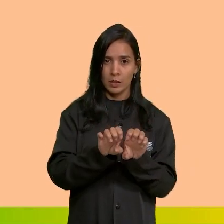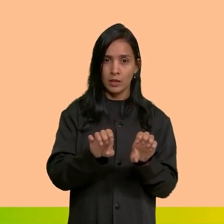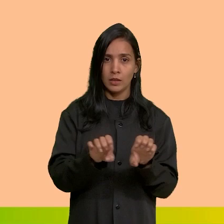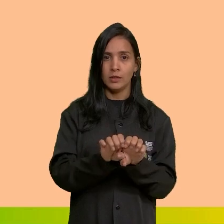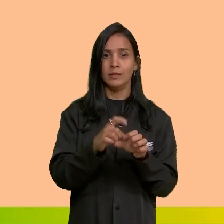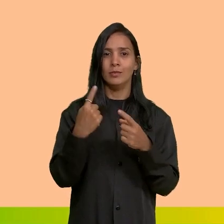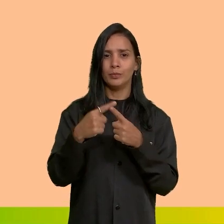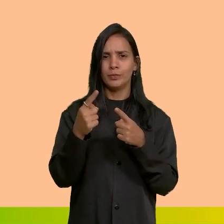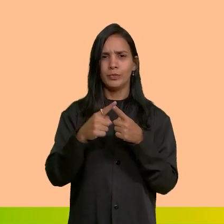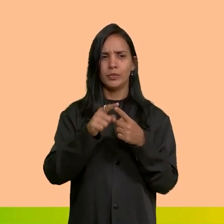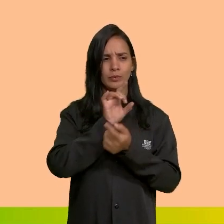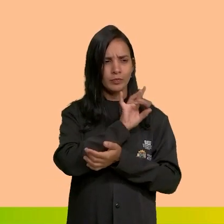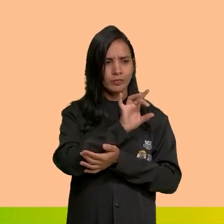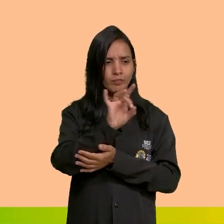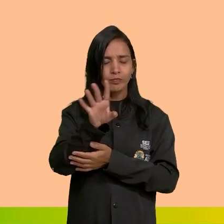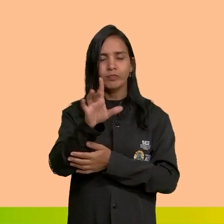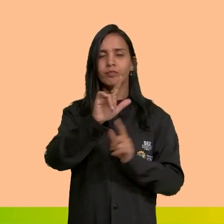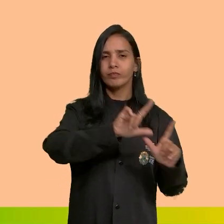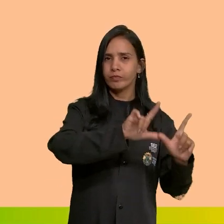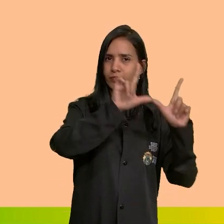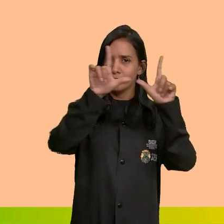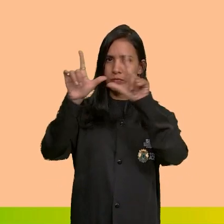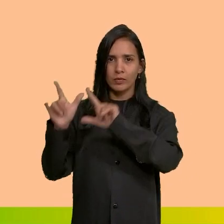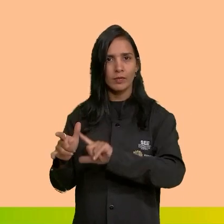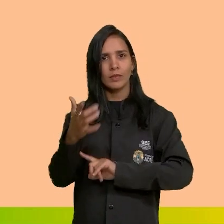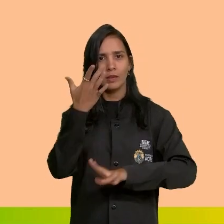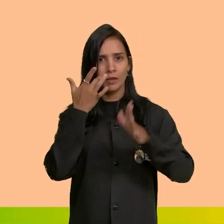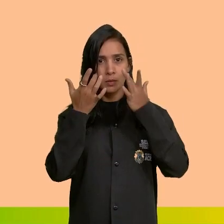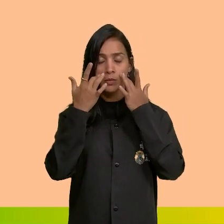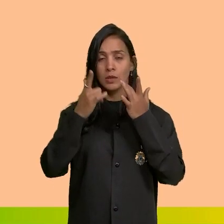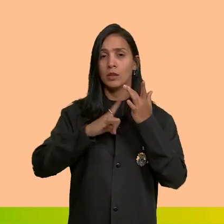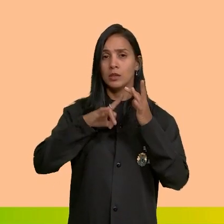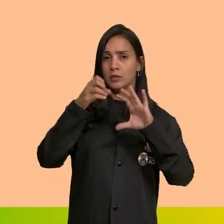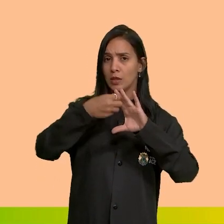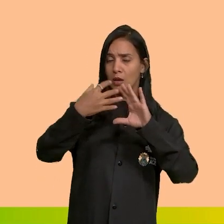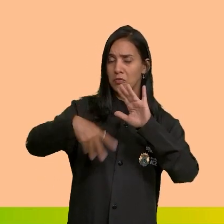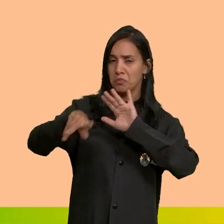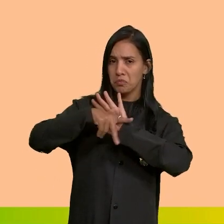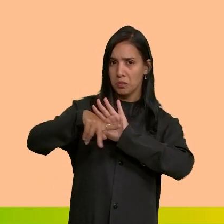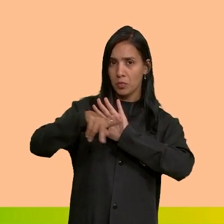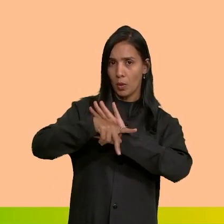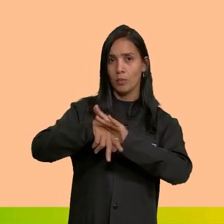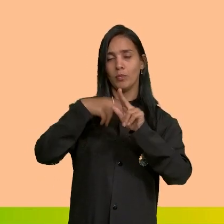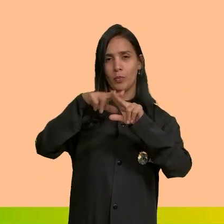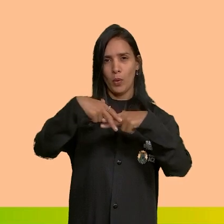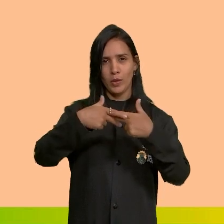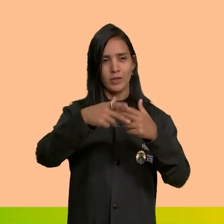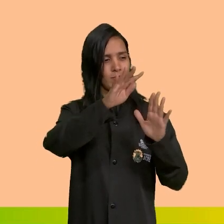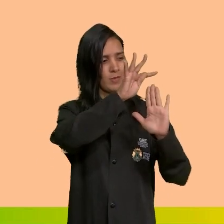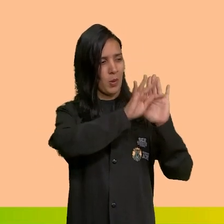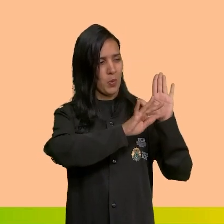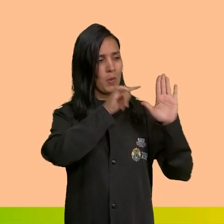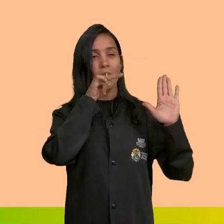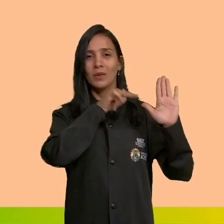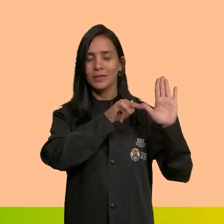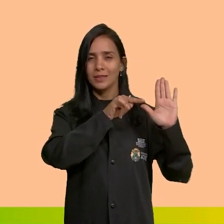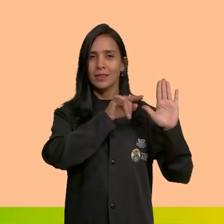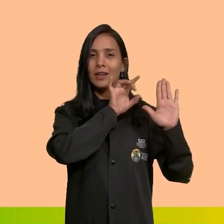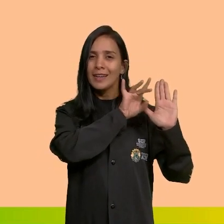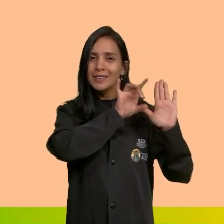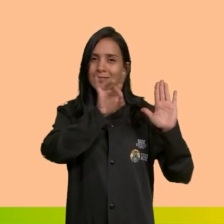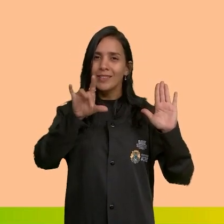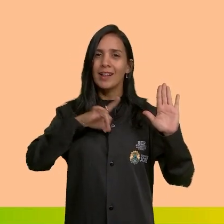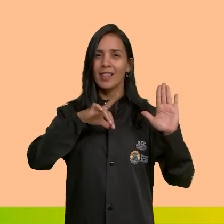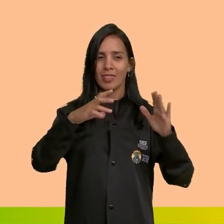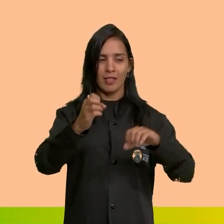ao público uma experiência distinta. Então, para cada texto, o público ele vai ter ali uma